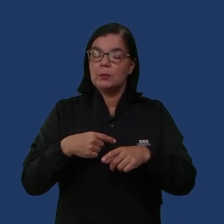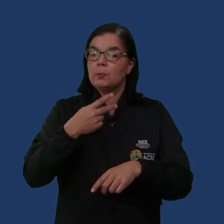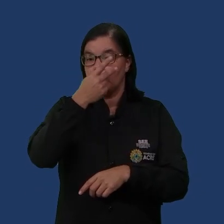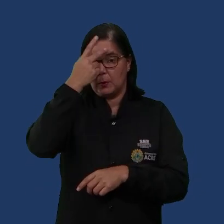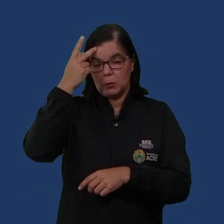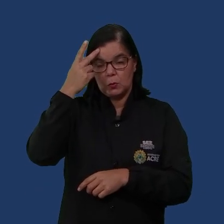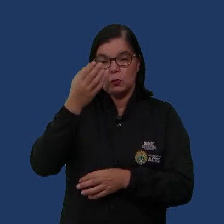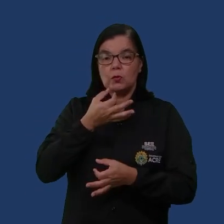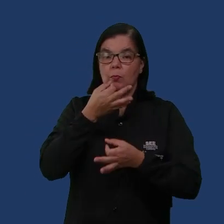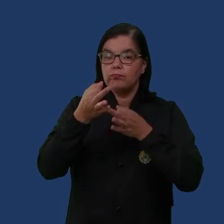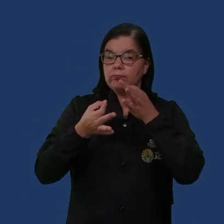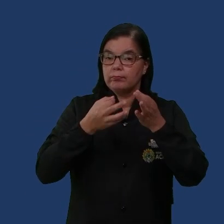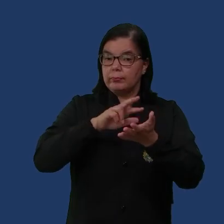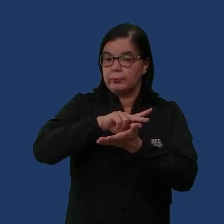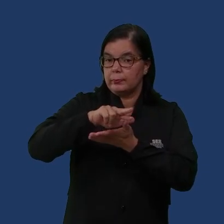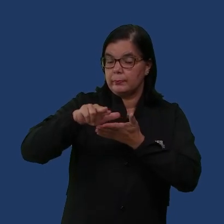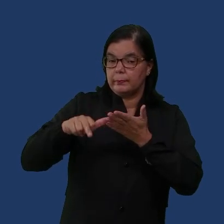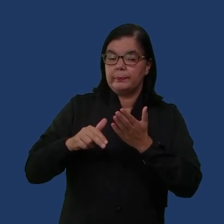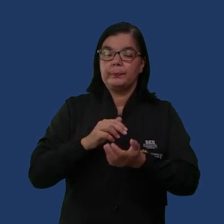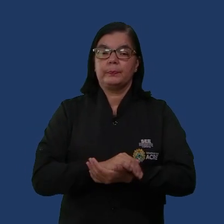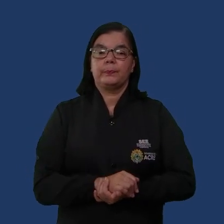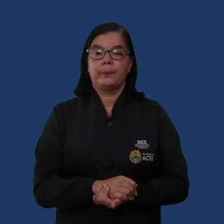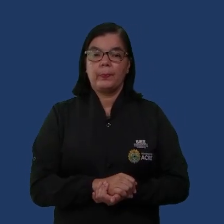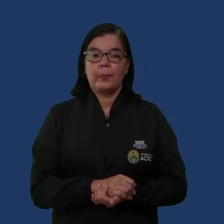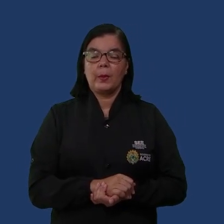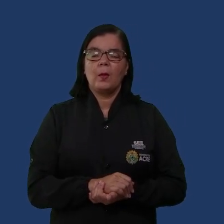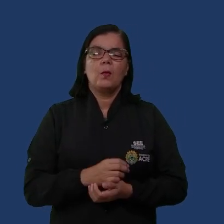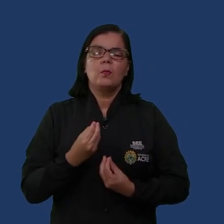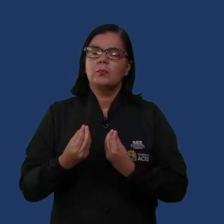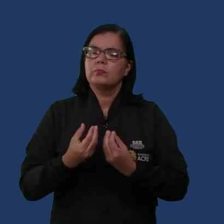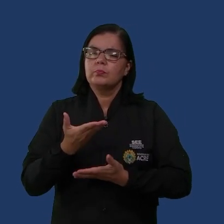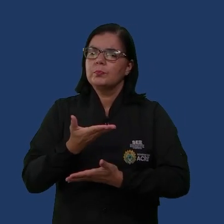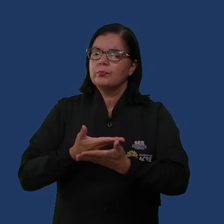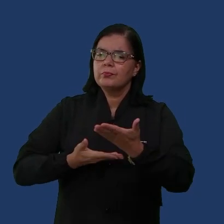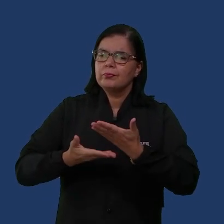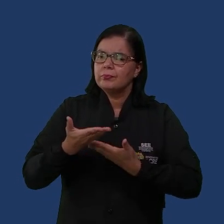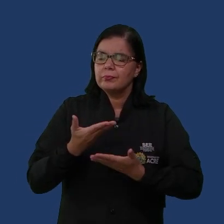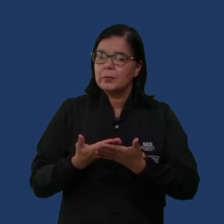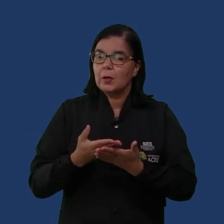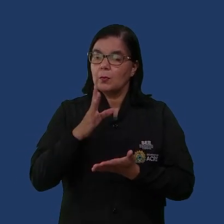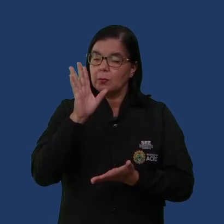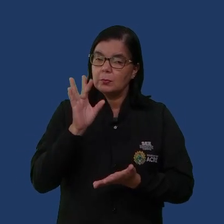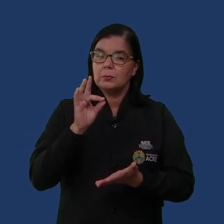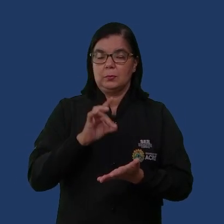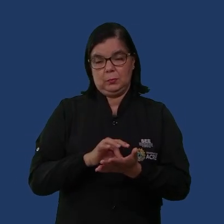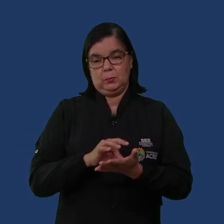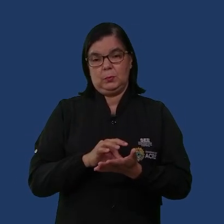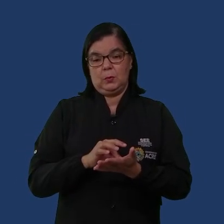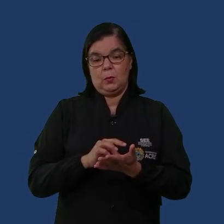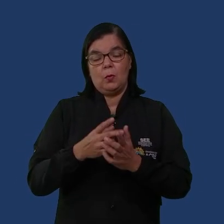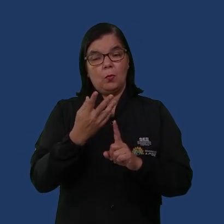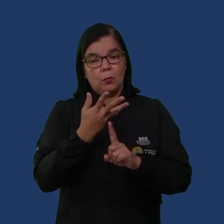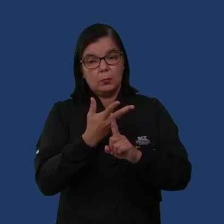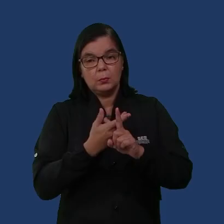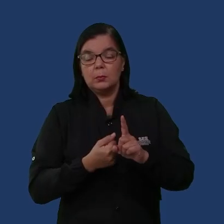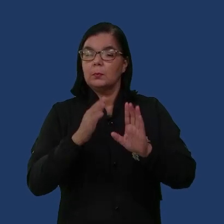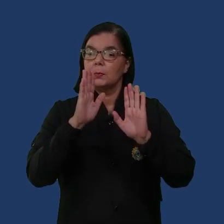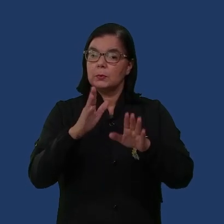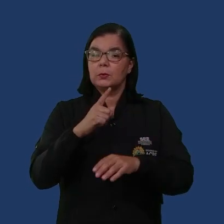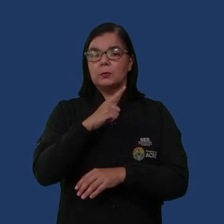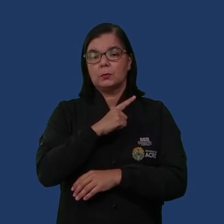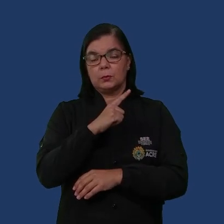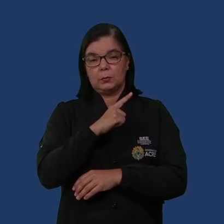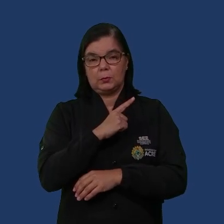vozes alternativas. E a relação com a originalidade, com a obra que já existe,